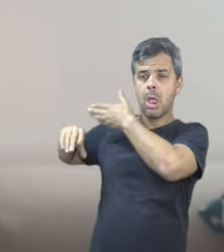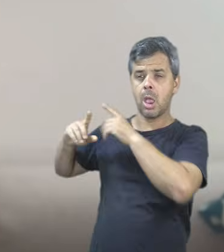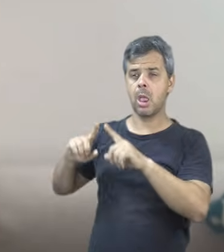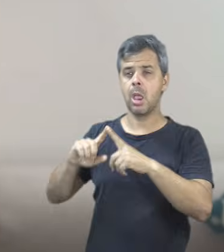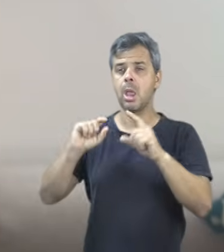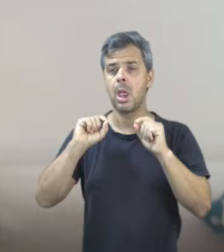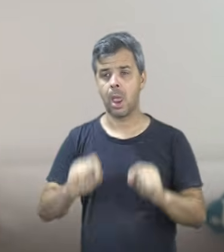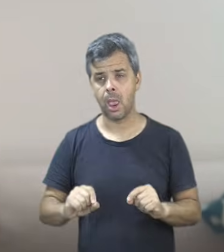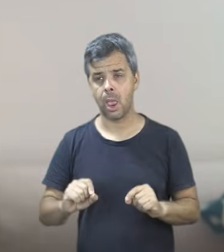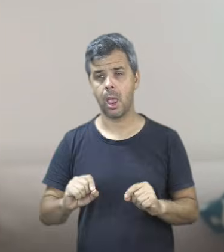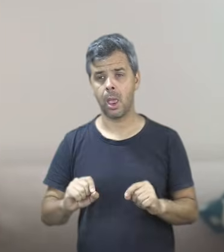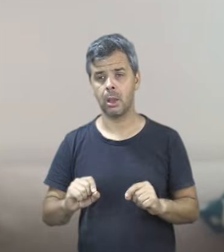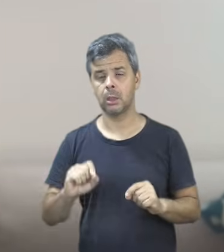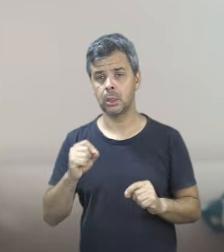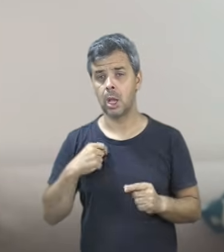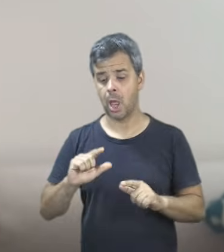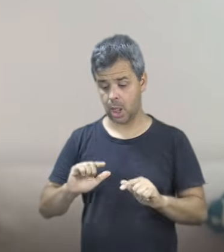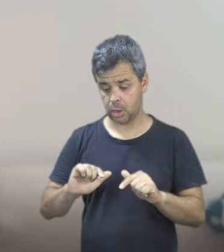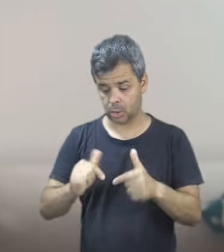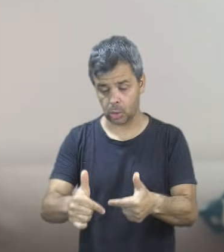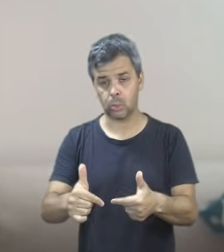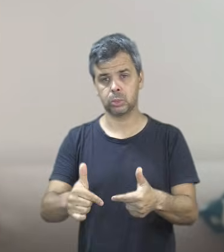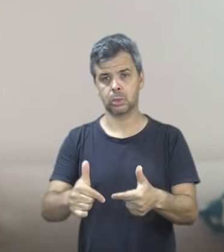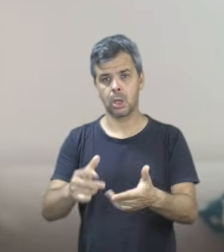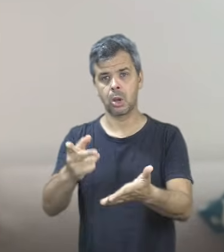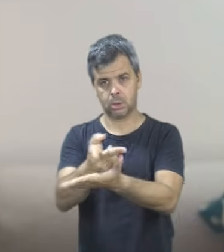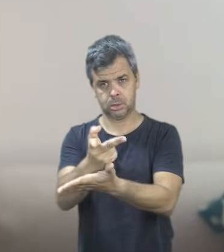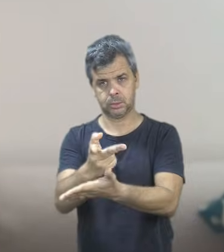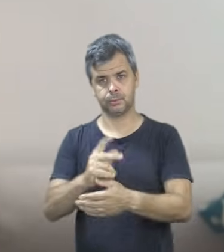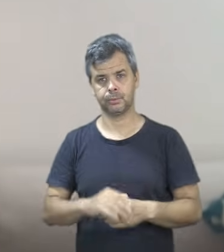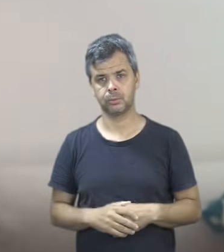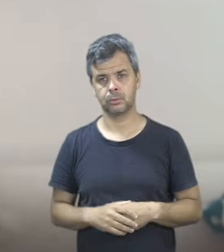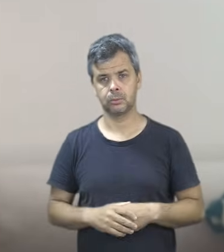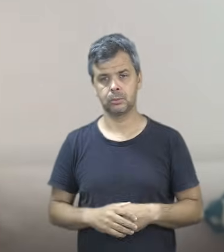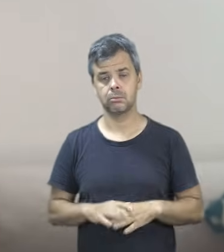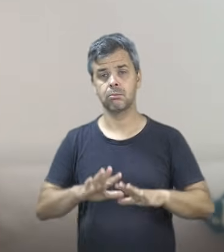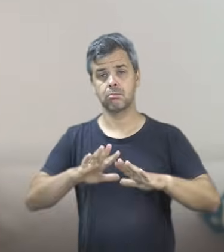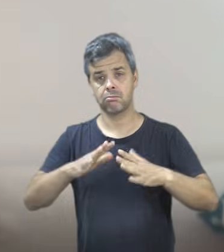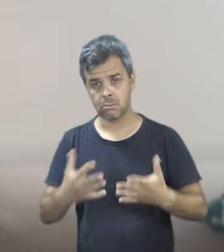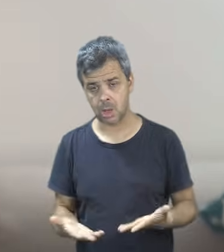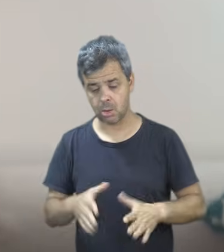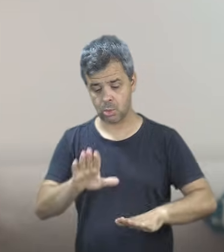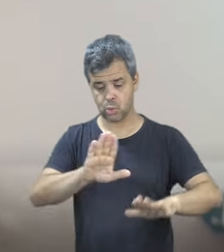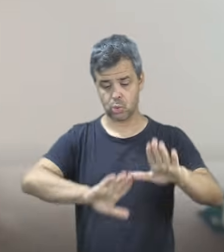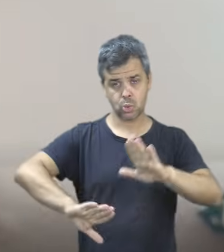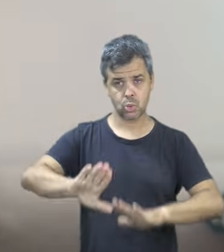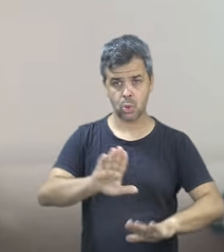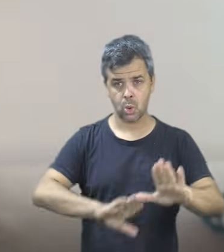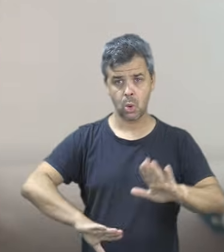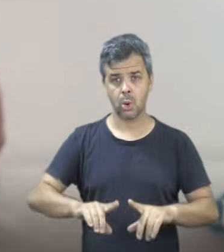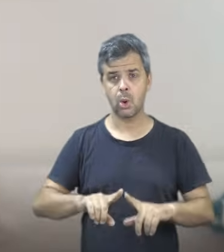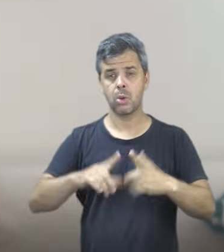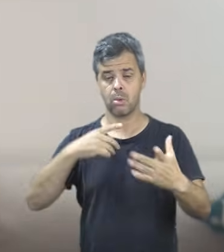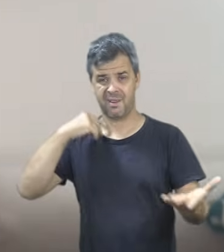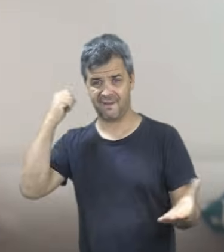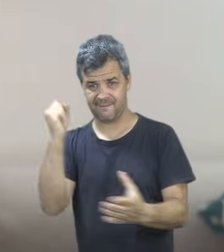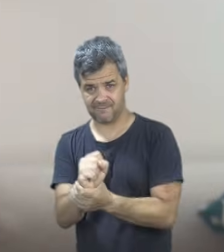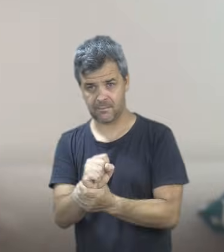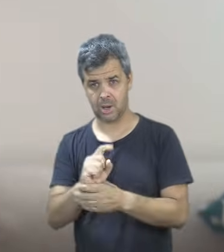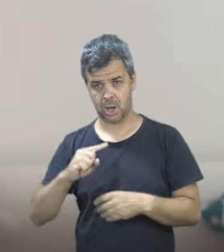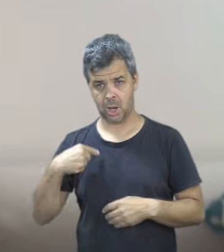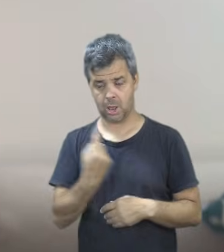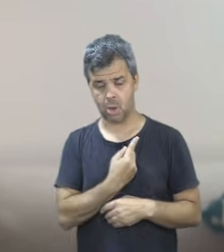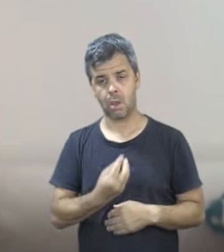de que o enfrentamento ele está acontecendo, né? E quem está cuidando e quem está garantindo a